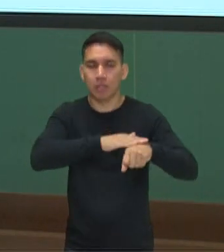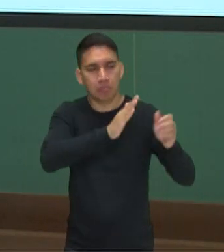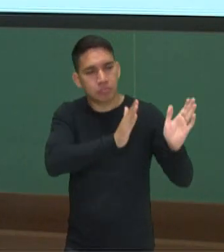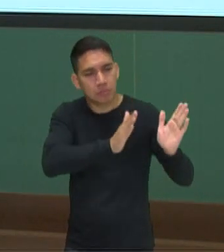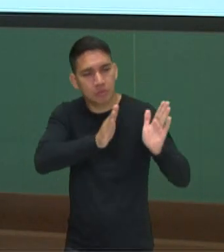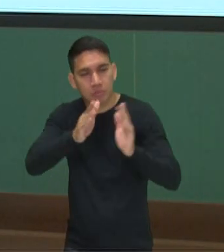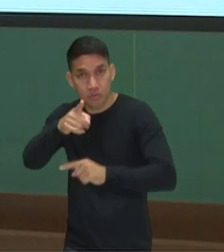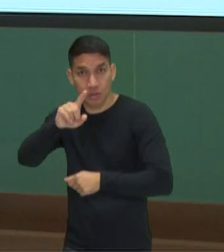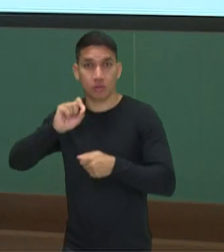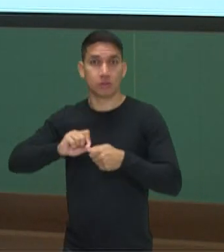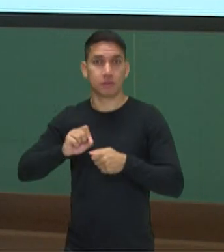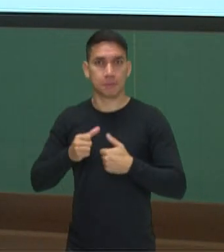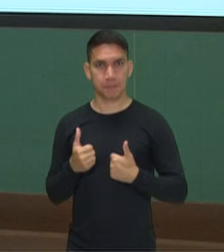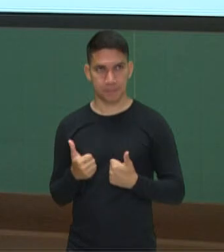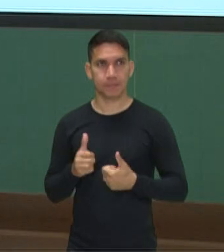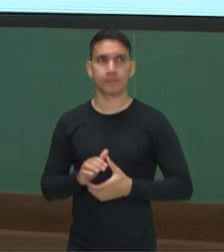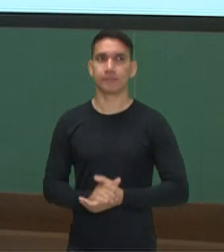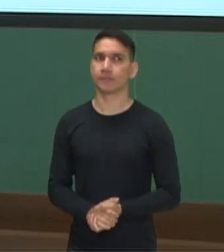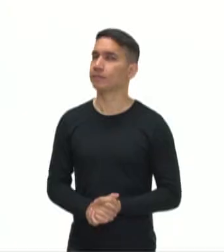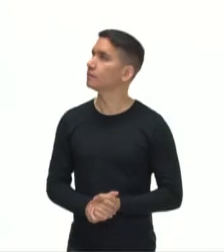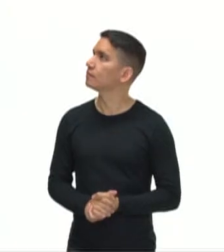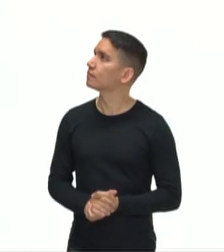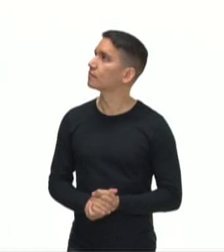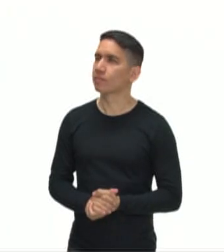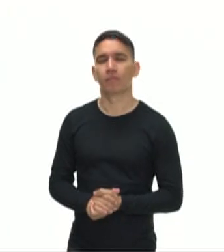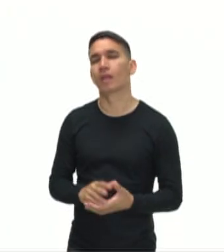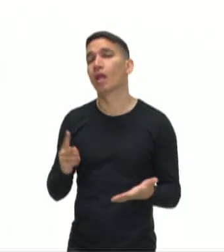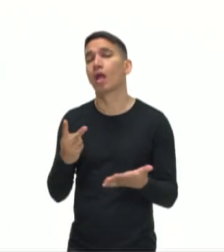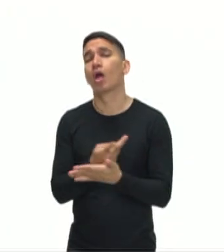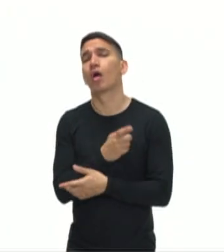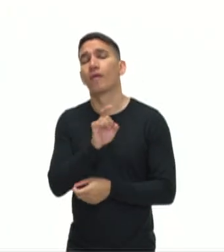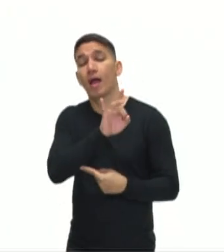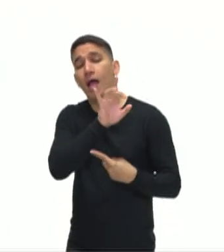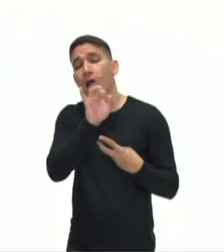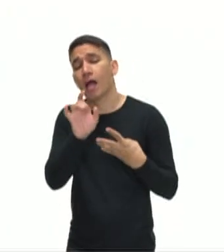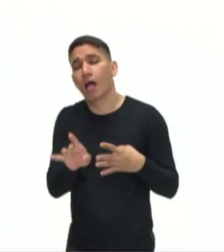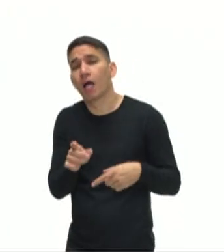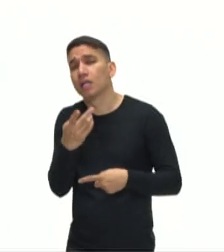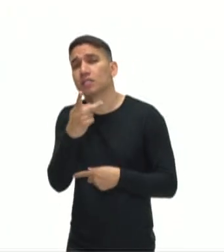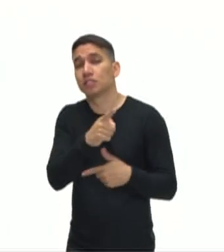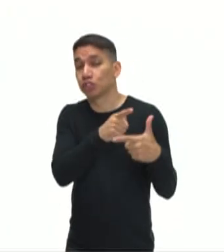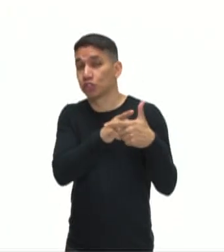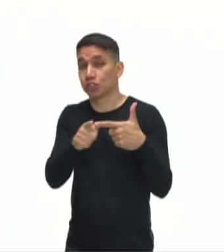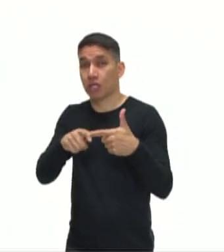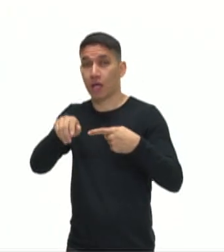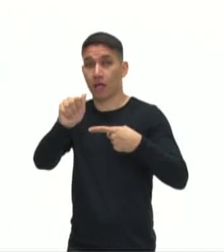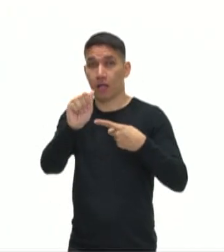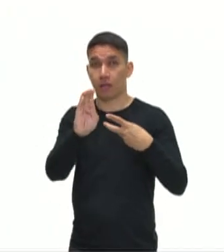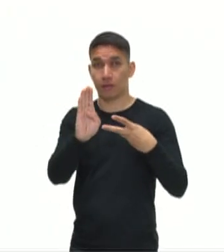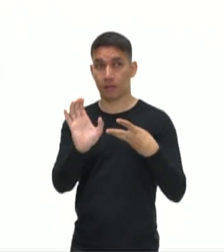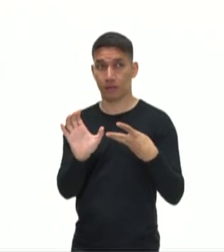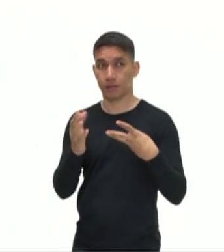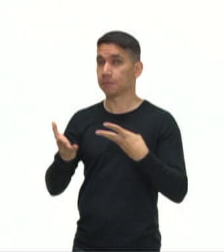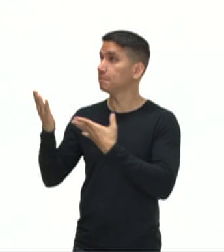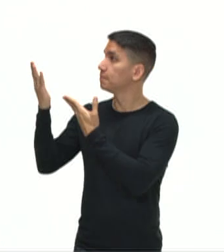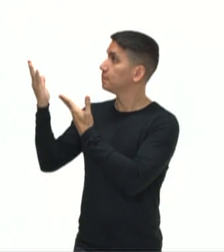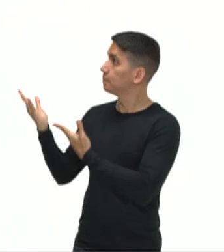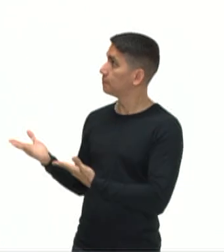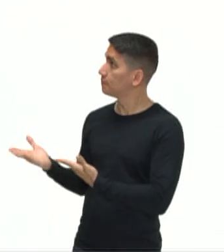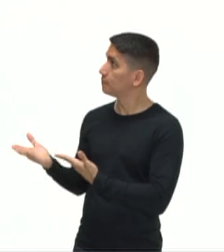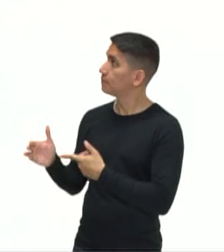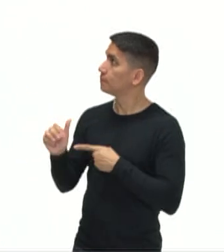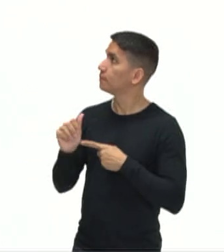que você vai fazer aí. Veja lá. Resolva cada uma das seguintes divisões. Letra A, letra B e letra C. Letra